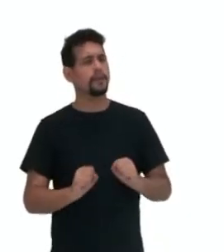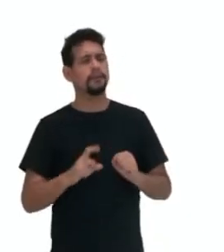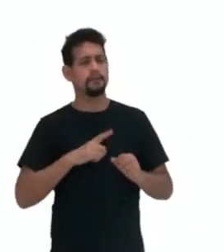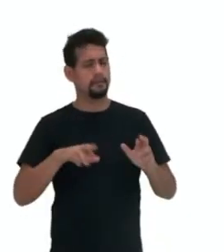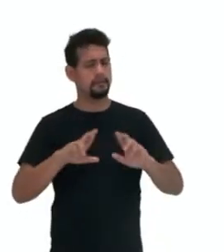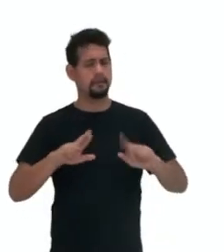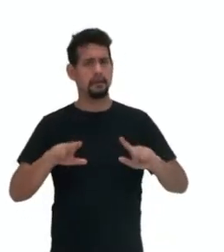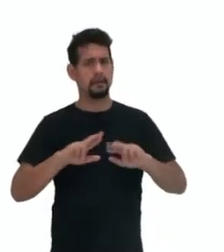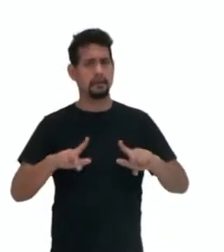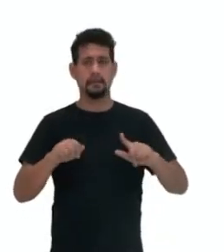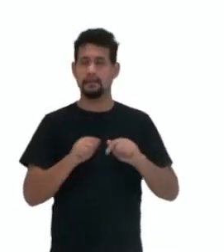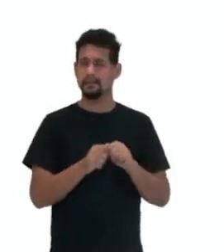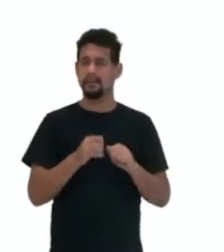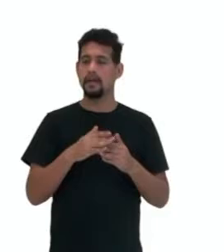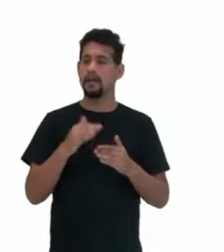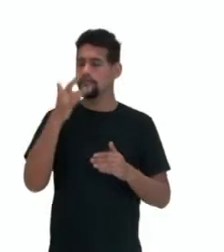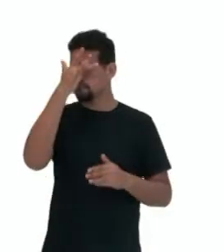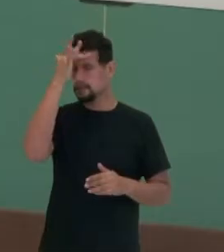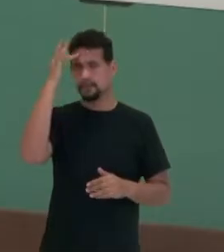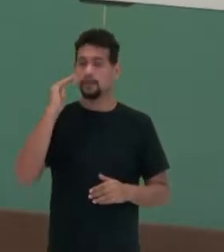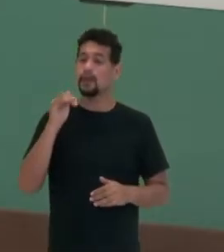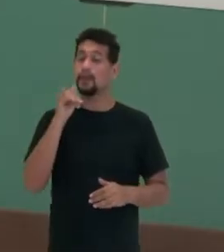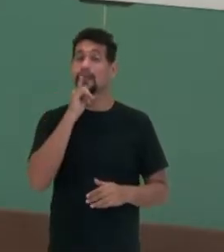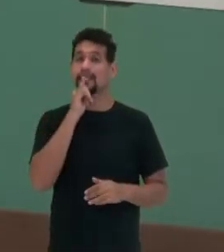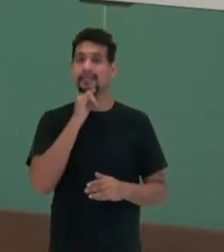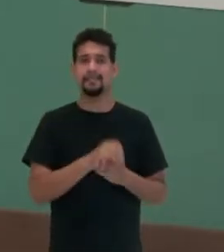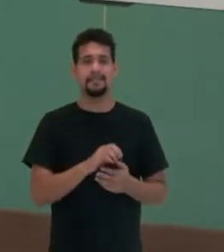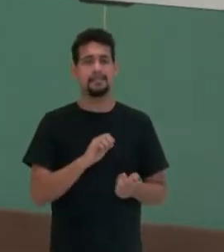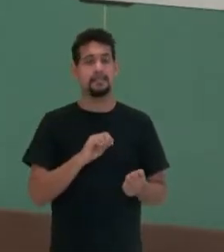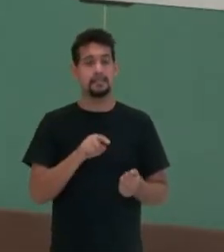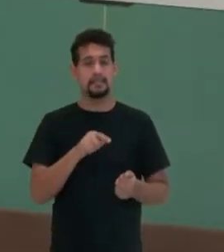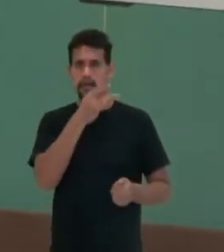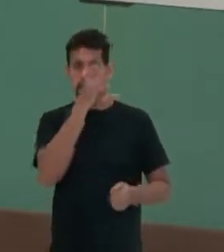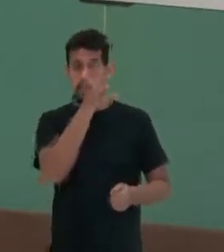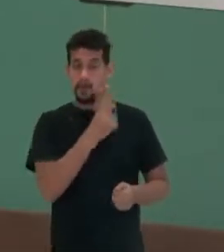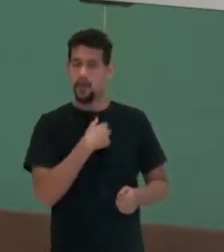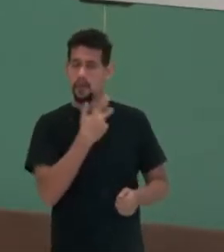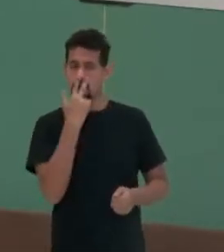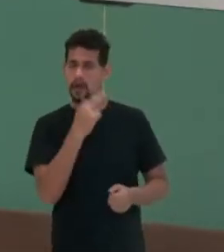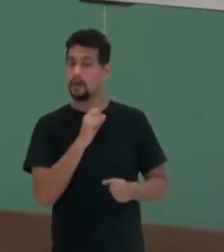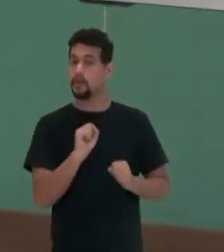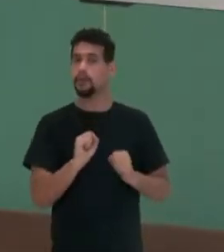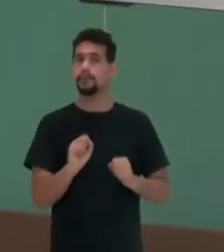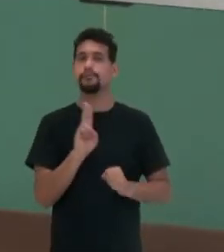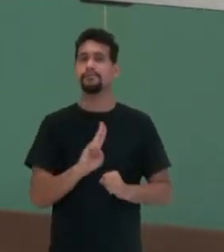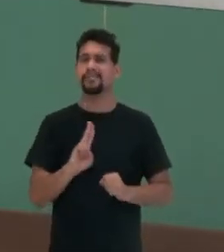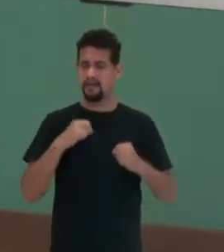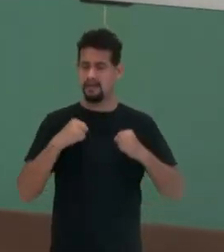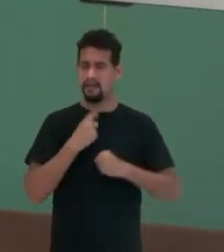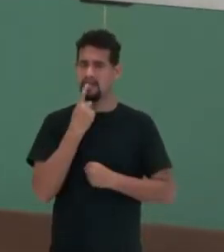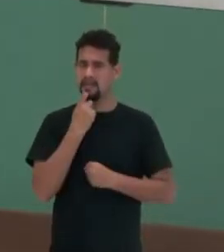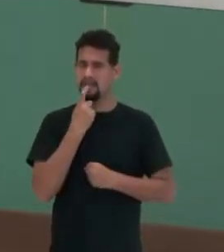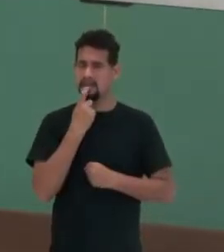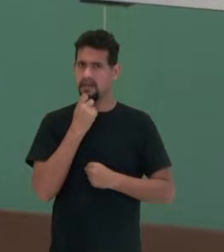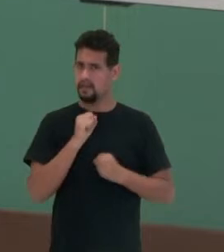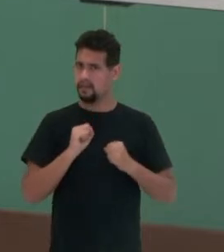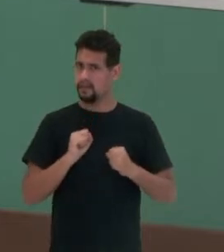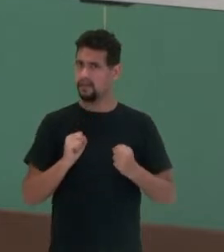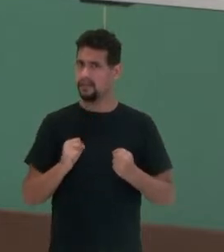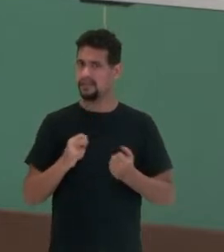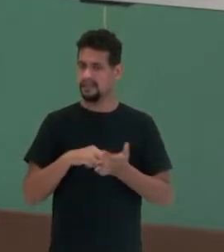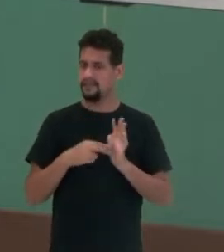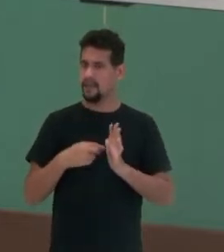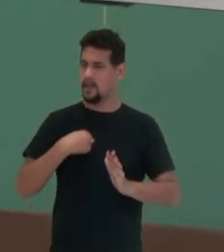distinguir a graduação do atleta? Por exemplo, se eu acho que posso usar um kimono vermelho, quer dizer que eu